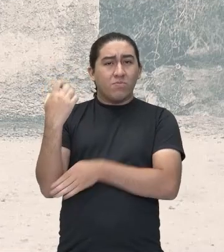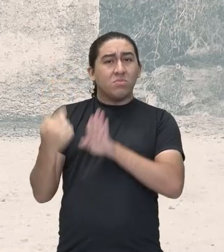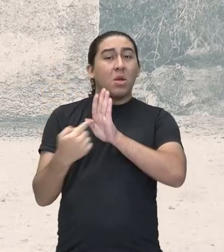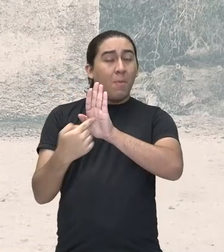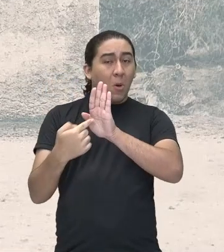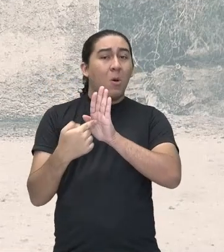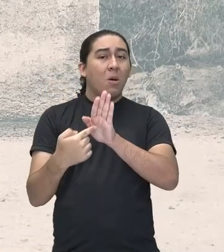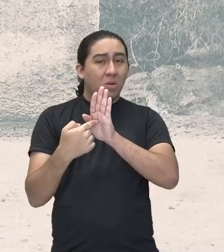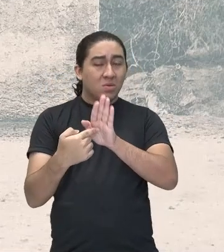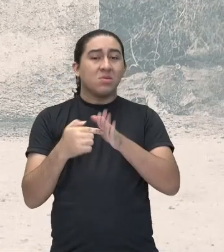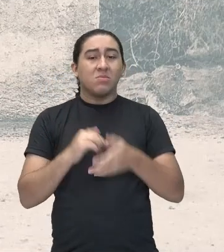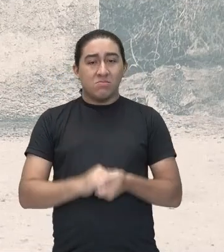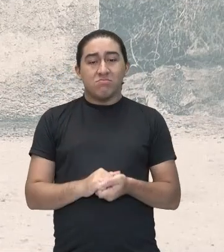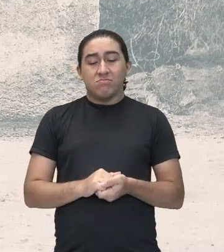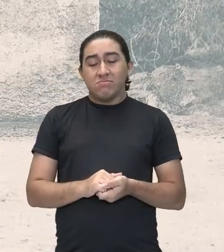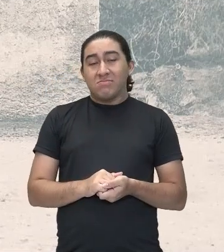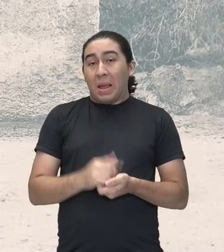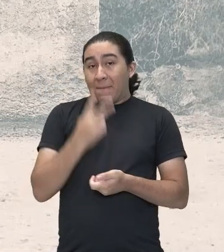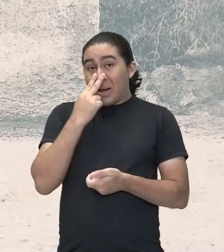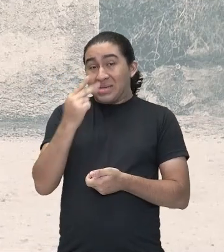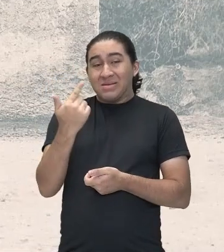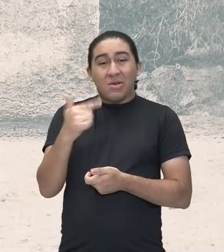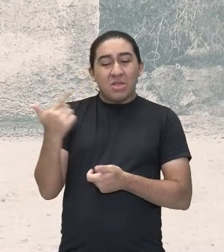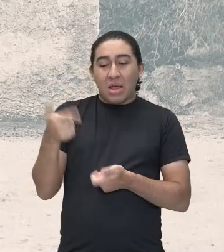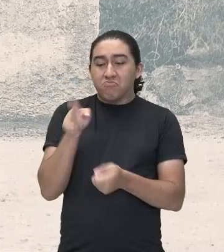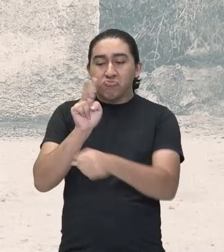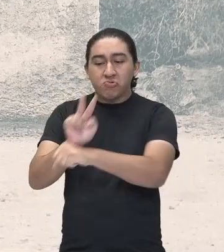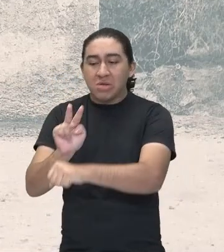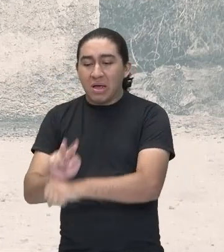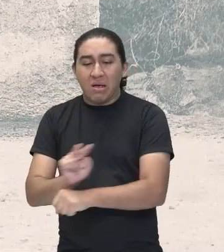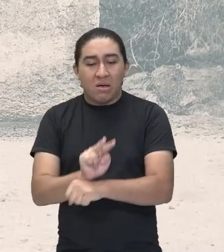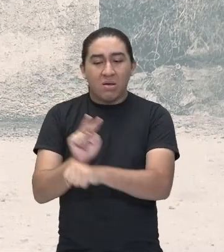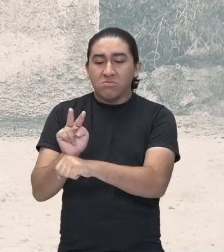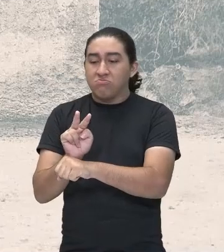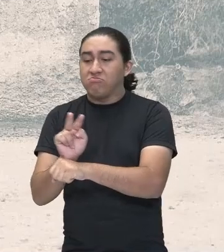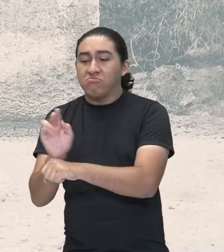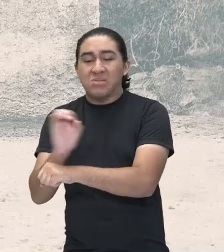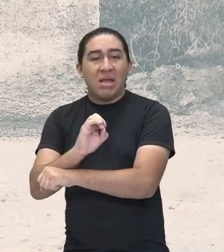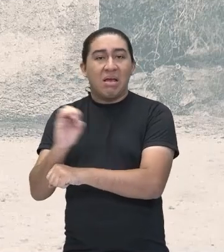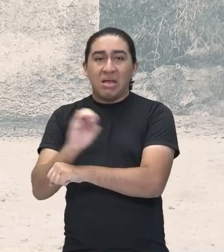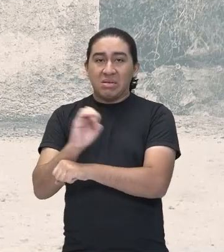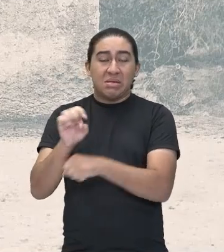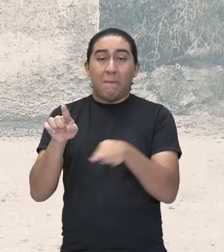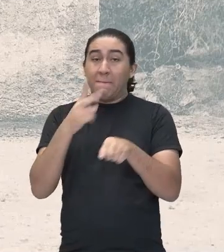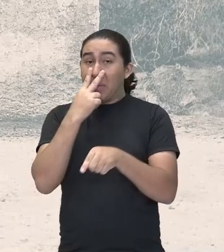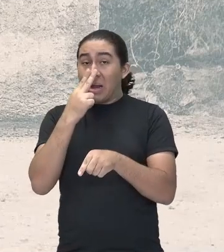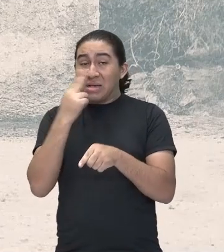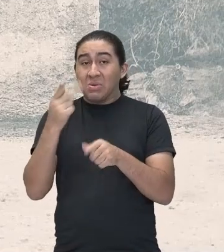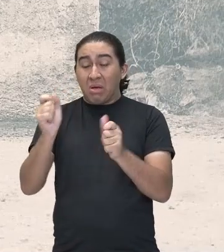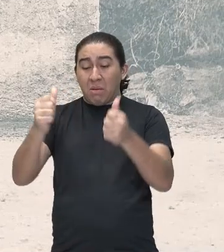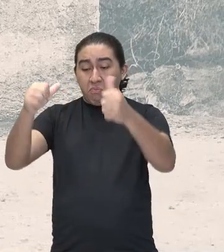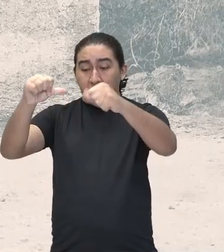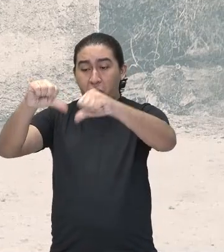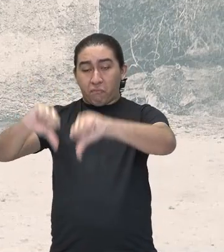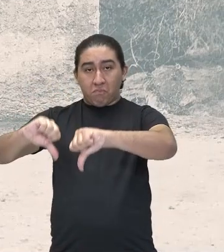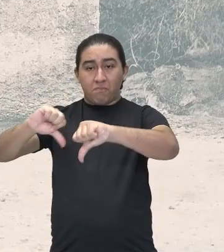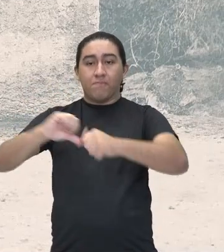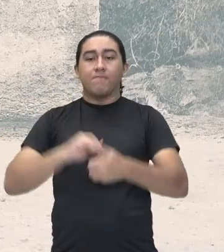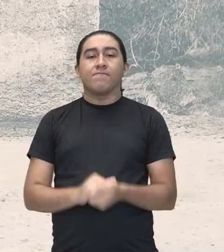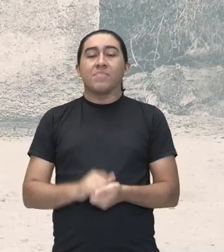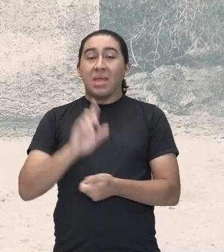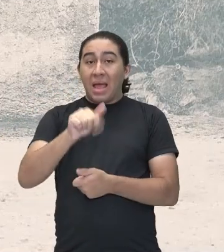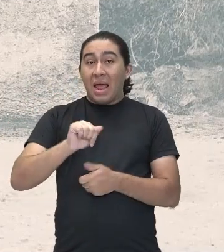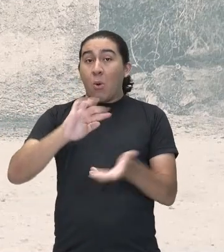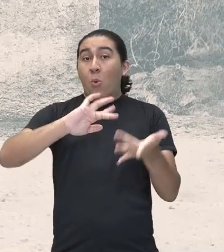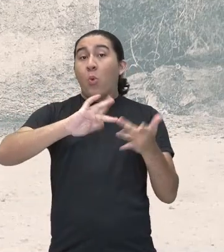um local que não está bem cuidado, ou mesmo uma ideia de decadência. E é exatamente essa ideia que nós vamos encontrar